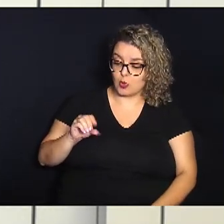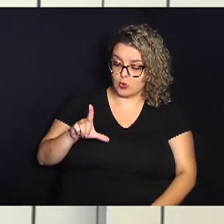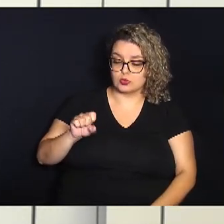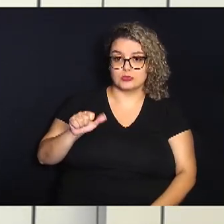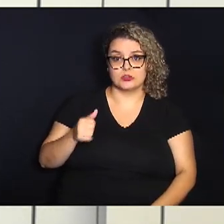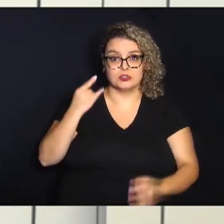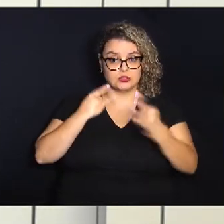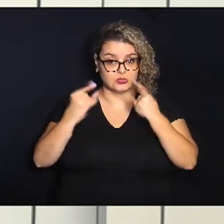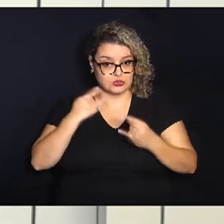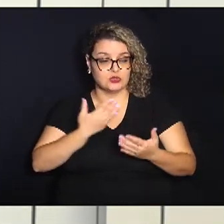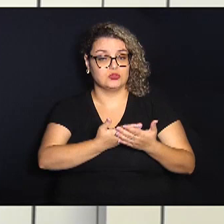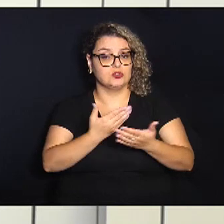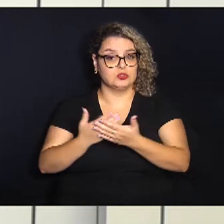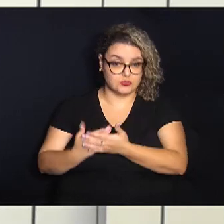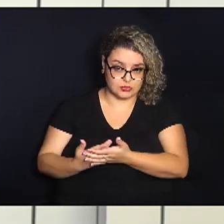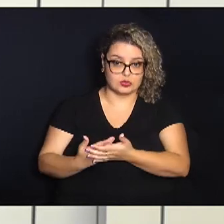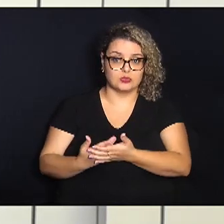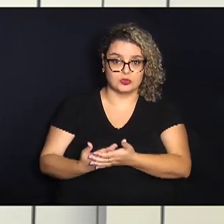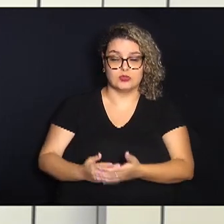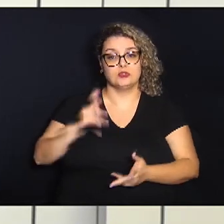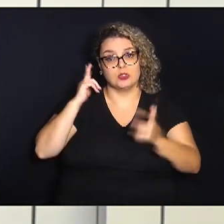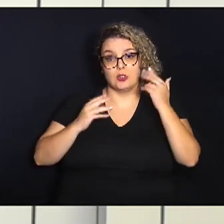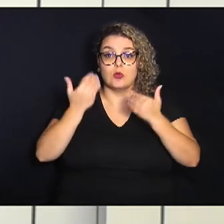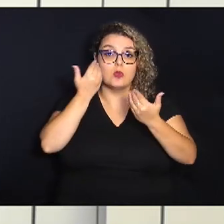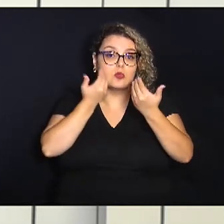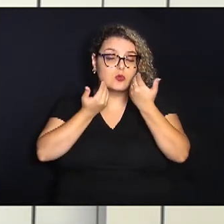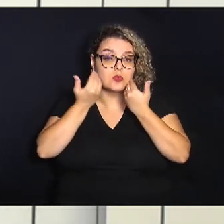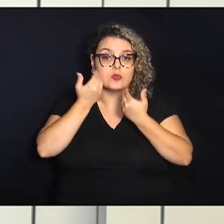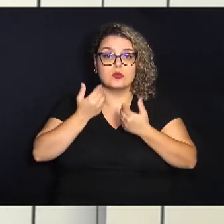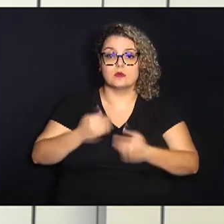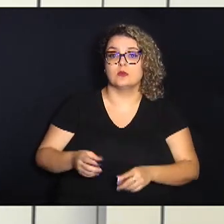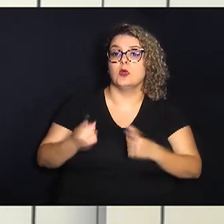em seguir na profissão de cabeleireiro ou barbeiro por meio de